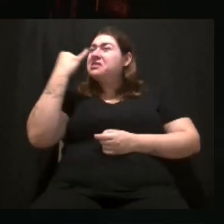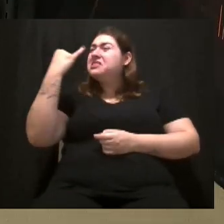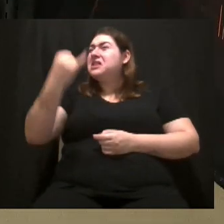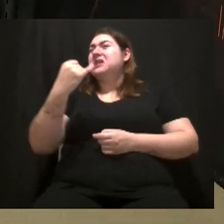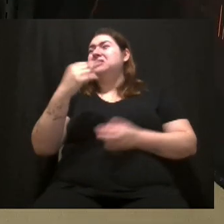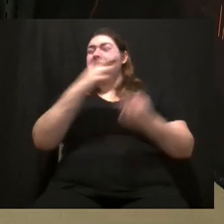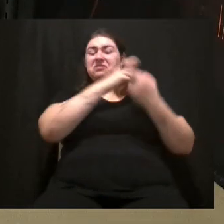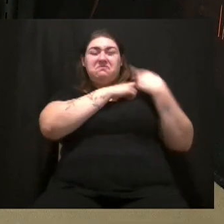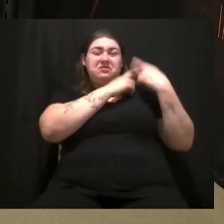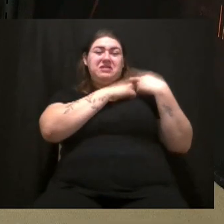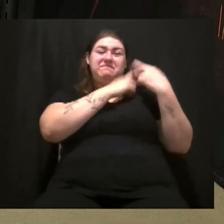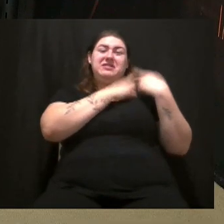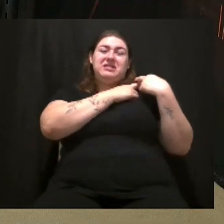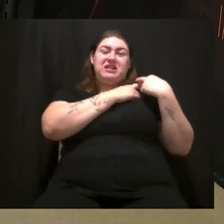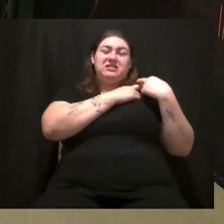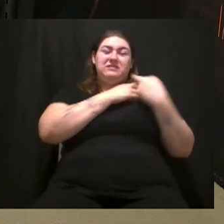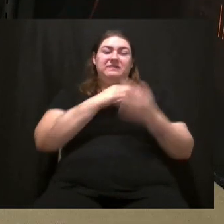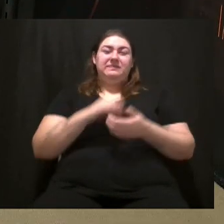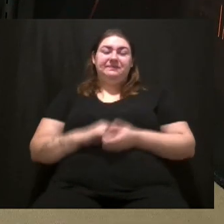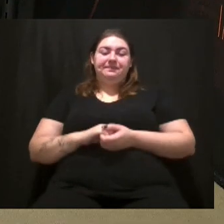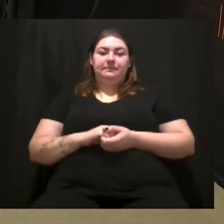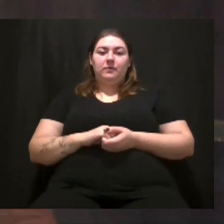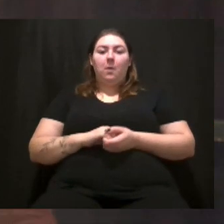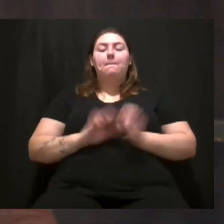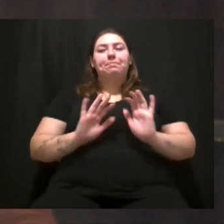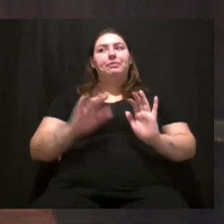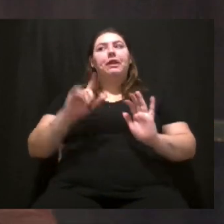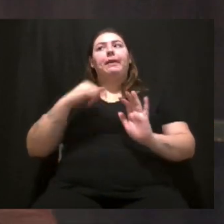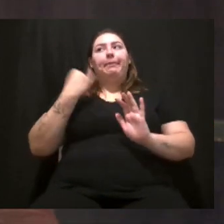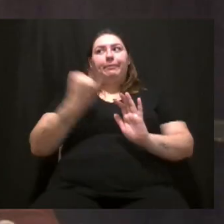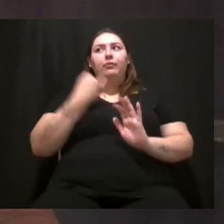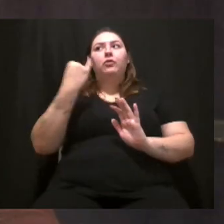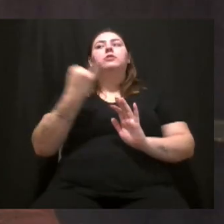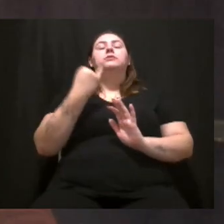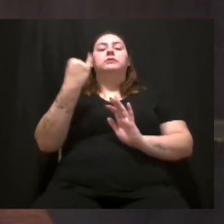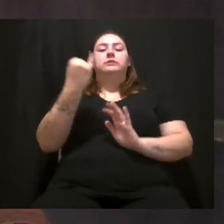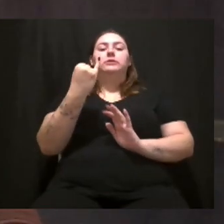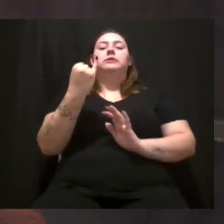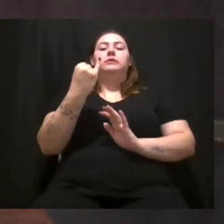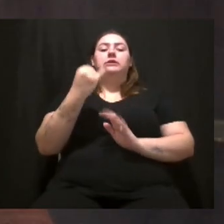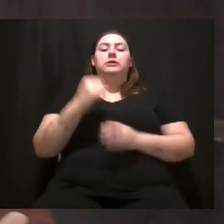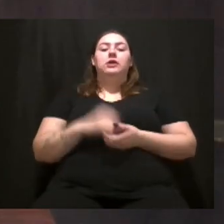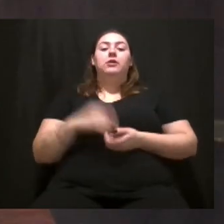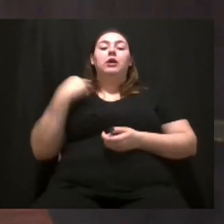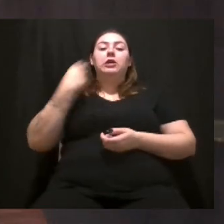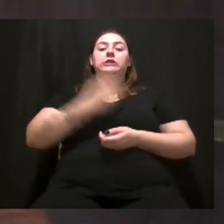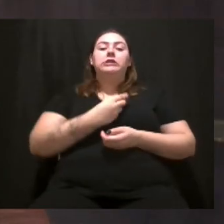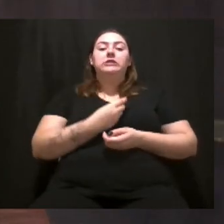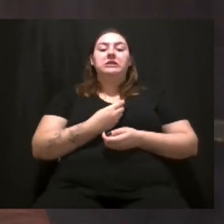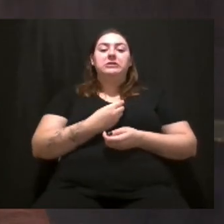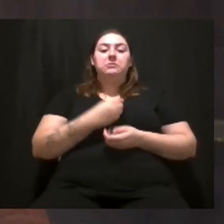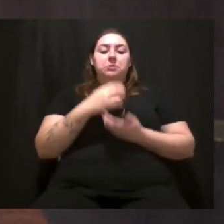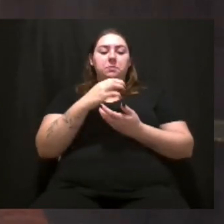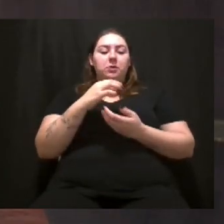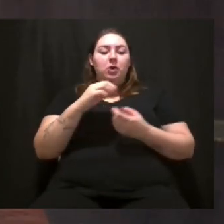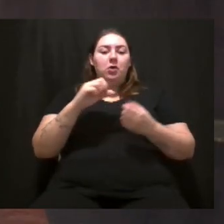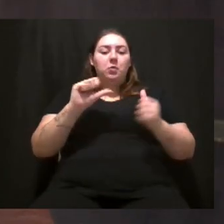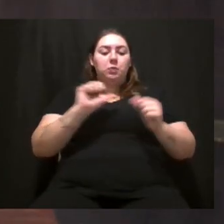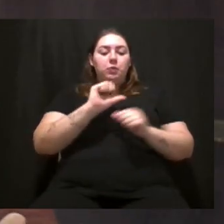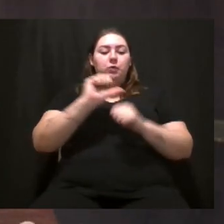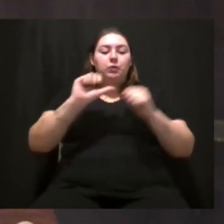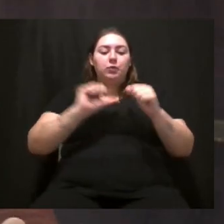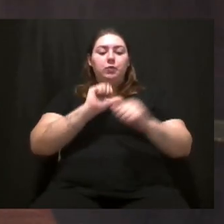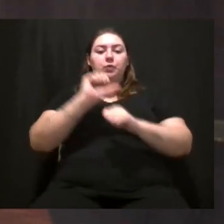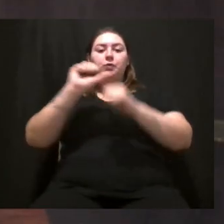Sim. É muito importante essa coisa do desenvolvimento, porque a gente está se desenvolvendo até a gente ficar adulto, né? Na verdade, na vida adulta a